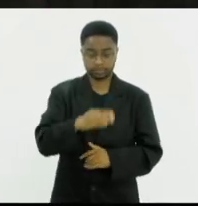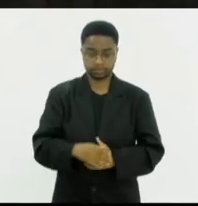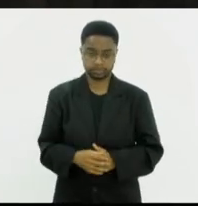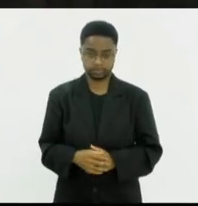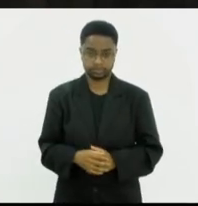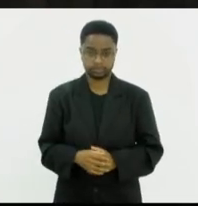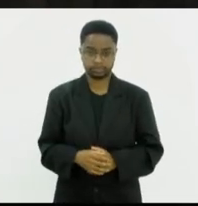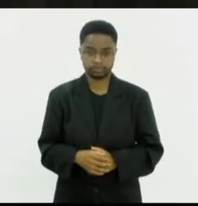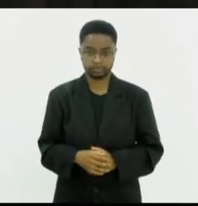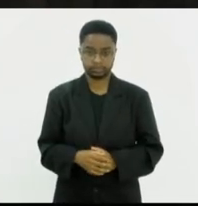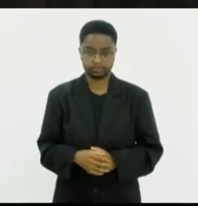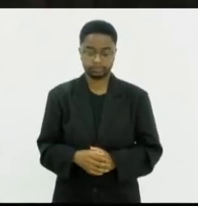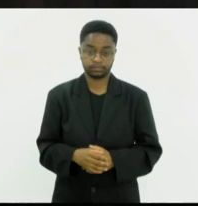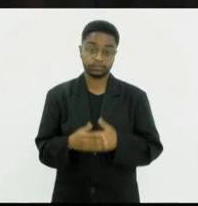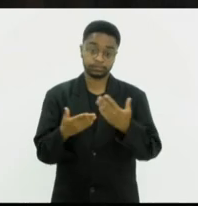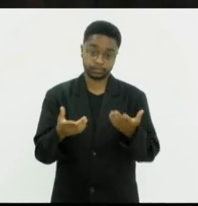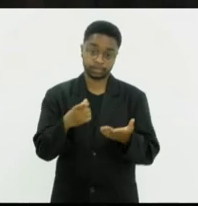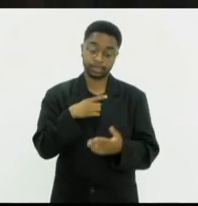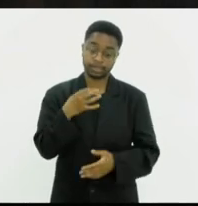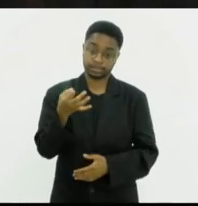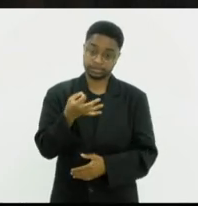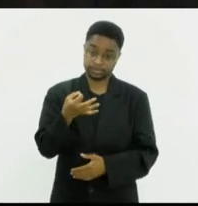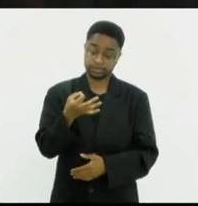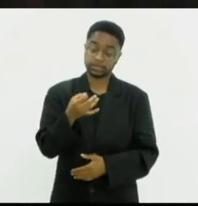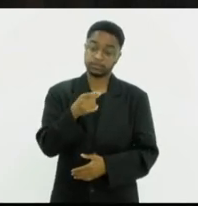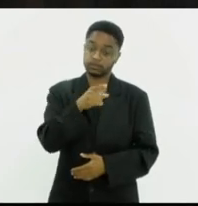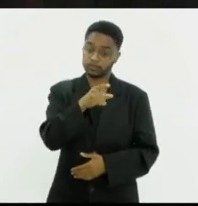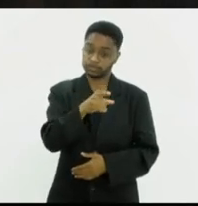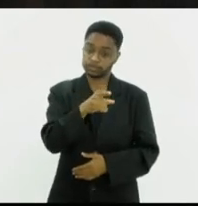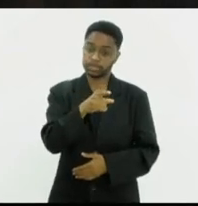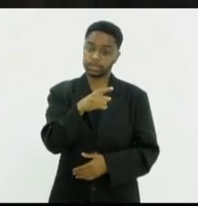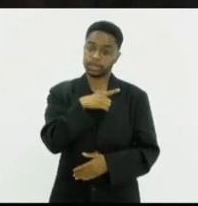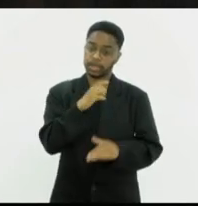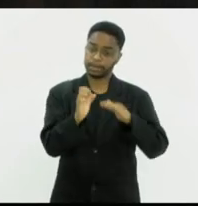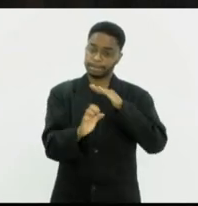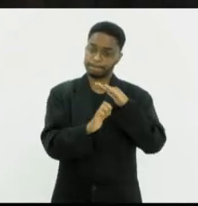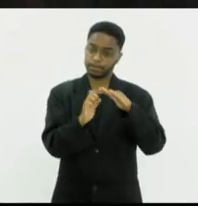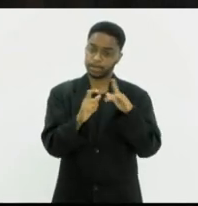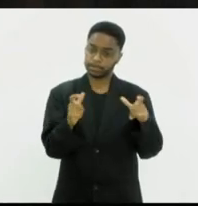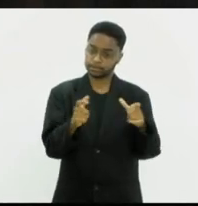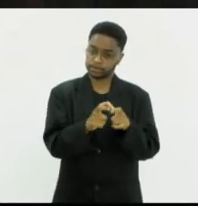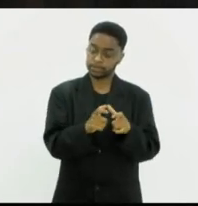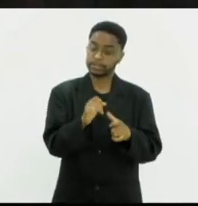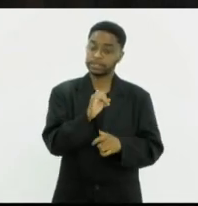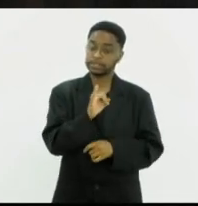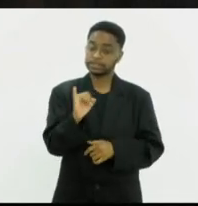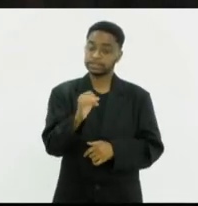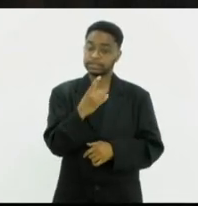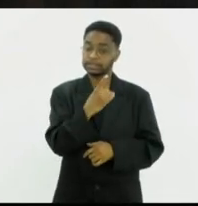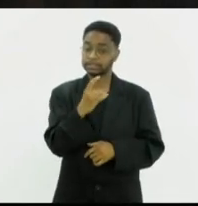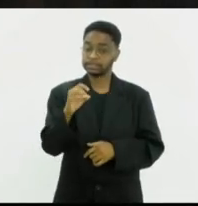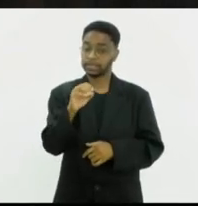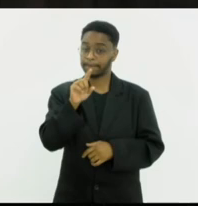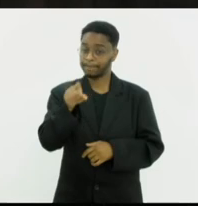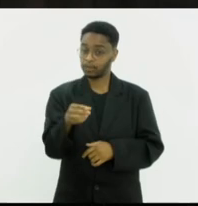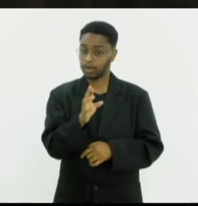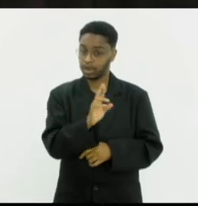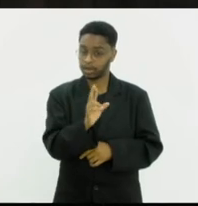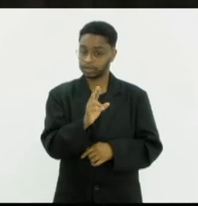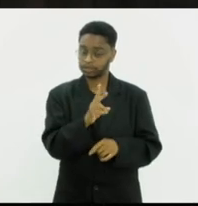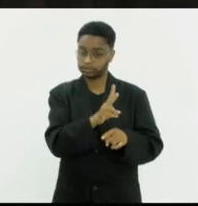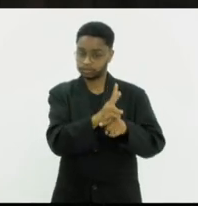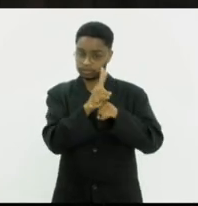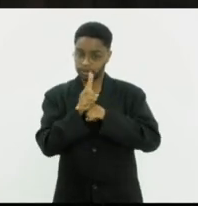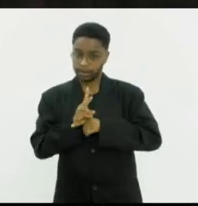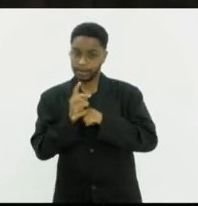Garanto a Vossa Excelência que Vossa Excelência, como um pequeno empresário, se tomar 100 mil reais e